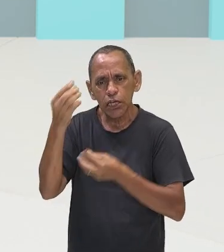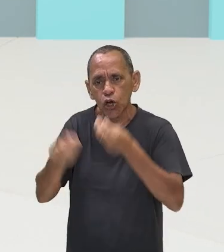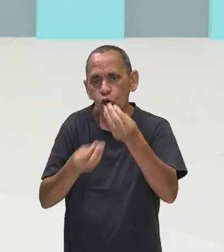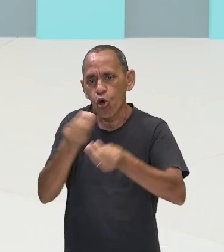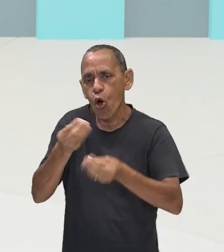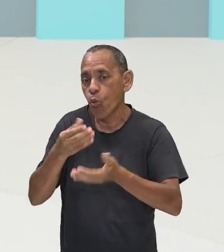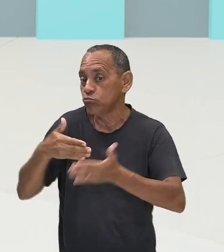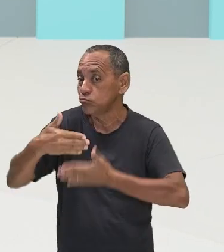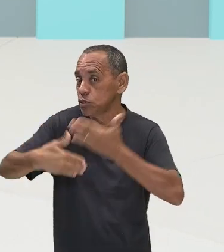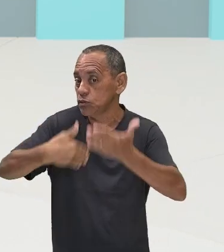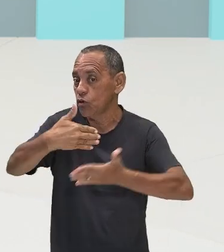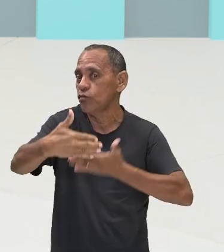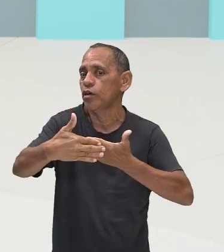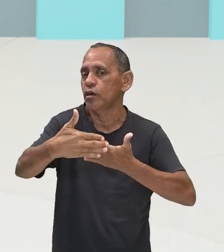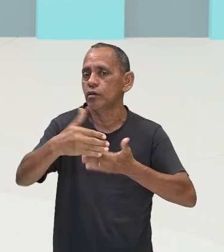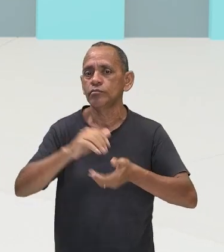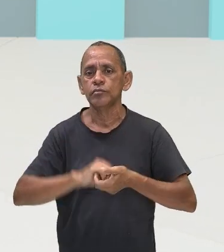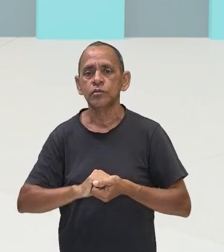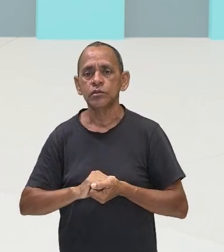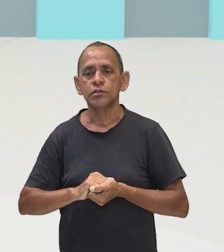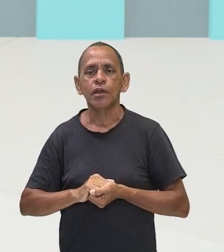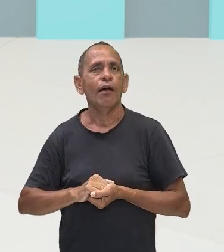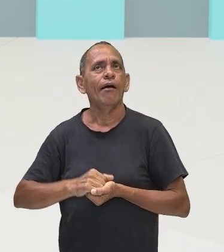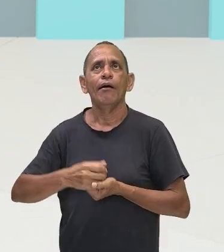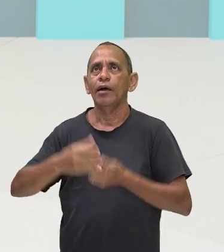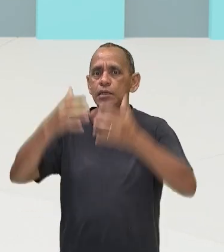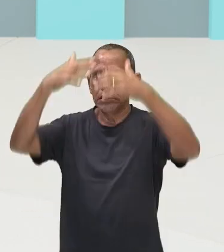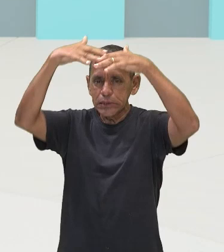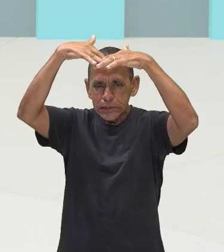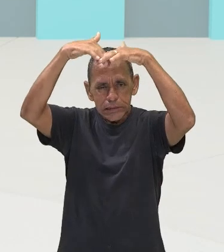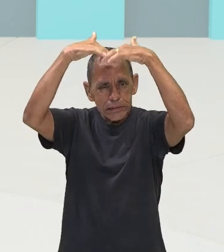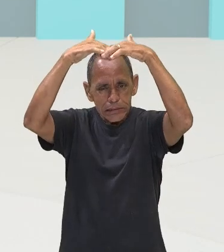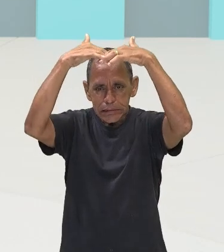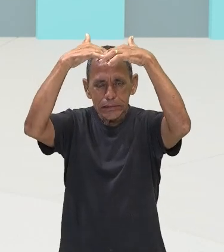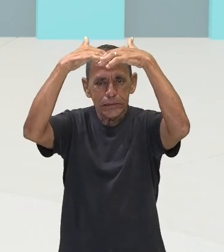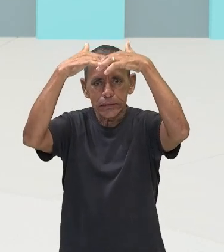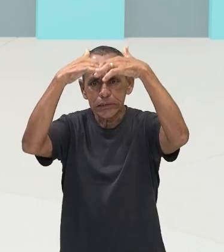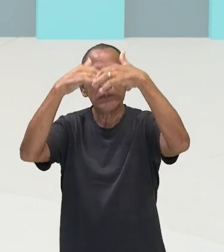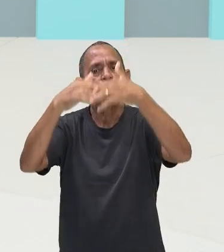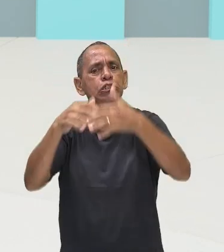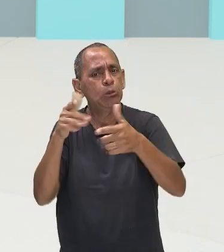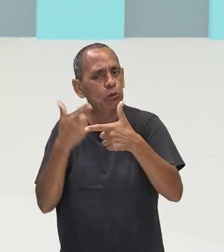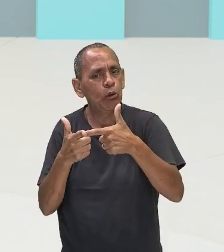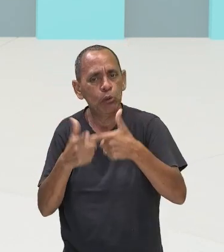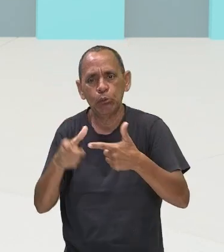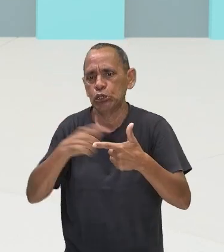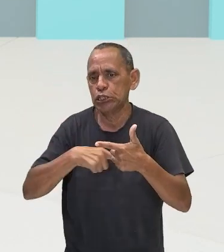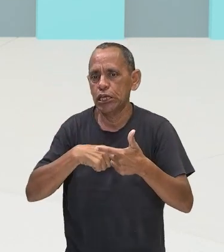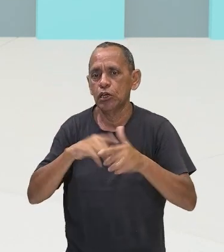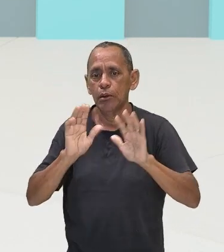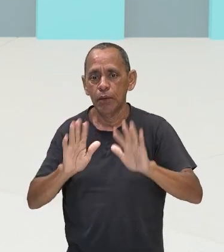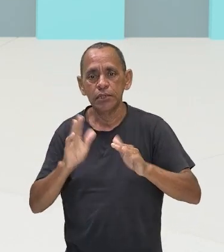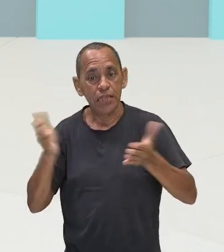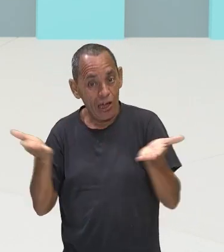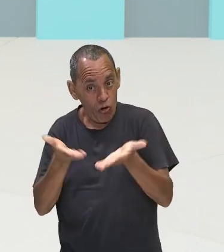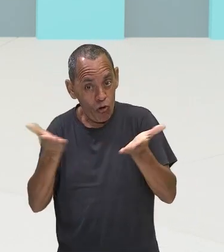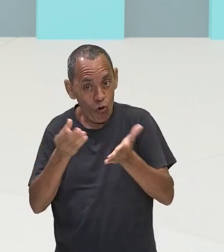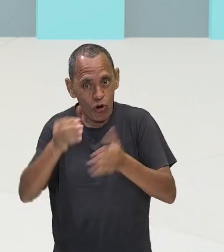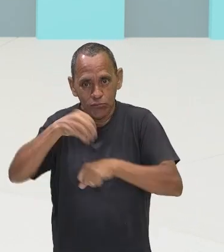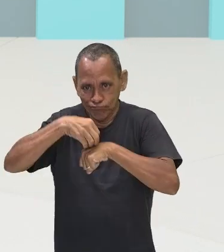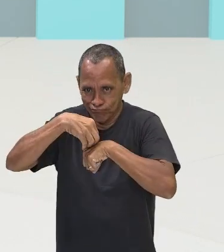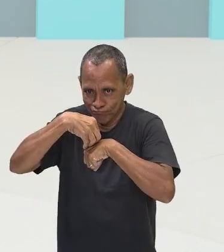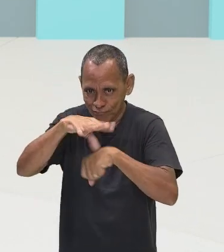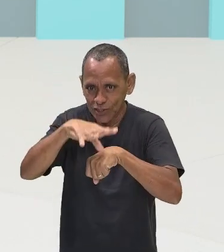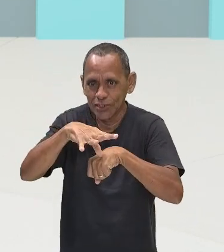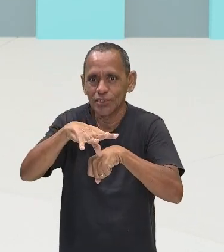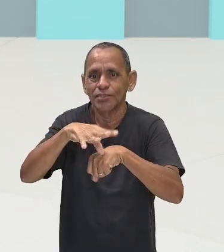professora? Que na minha cabeça, na hora, não sai nada, só sai vento. Eu fico assim, meu Deus, o que eu vou escrever agora? Pois é, eu vou te dar agora a dica, como diz minha